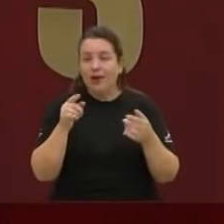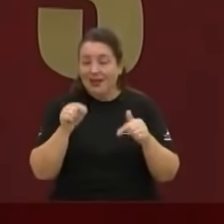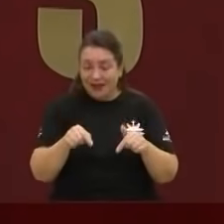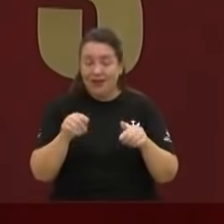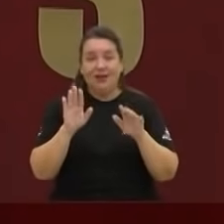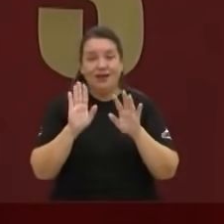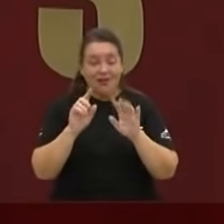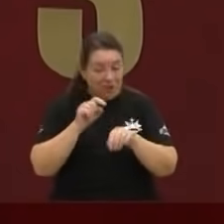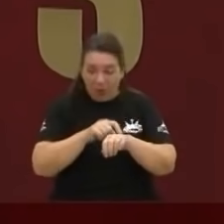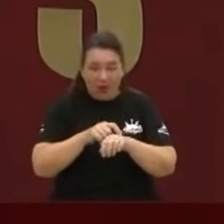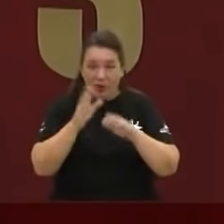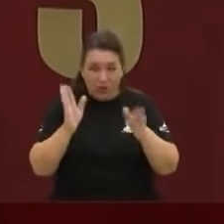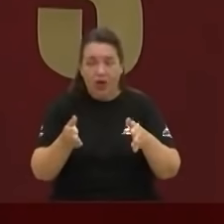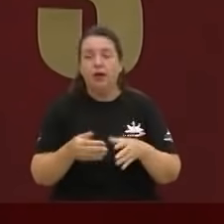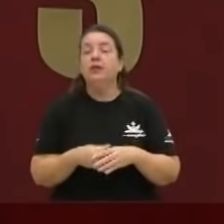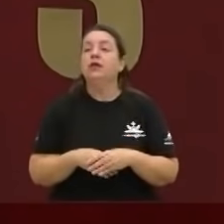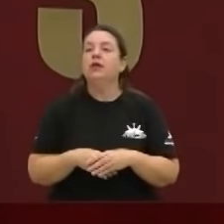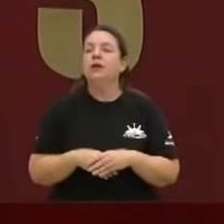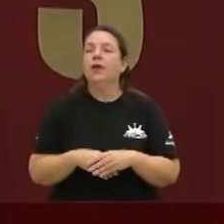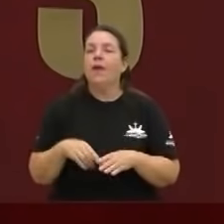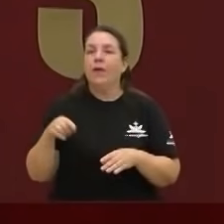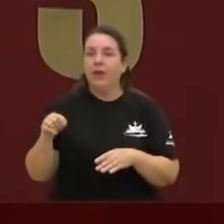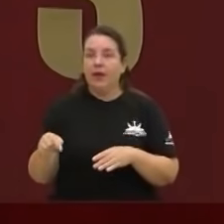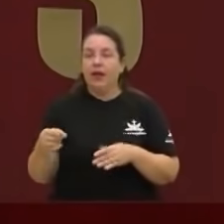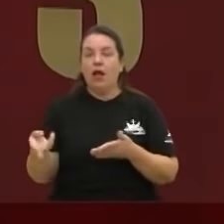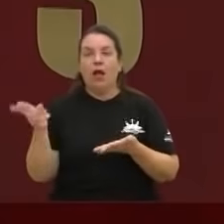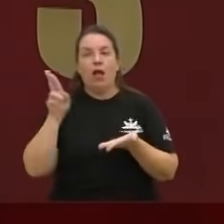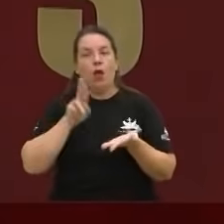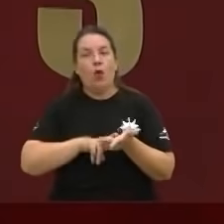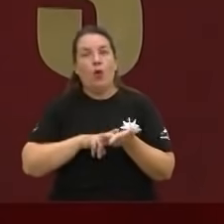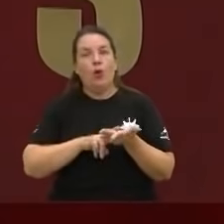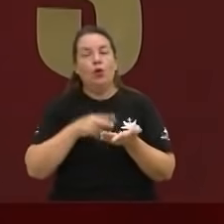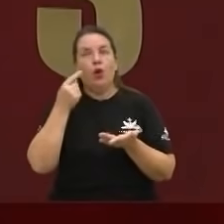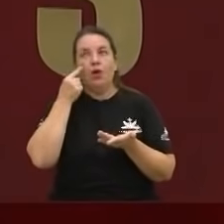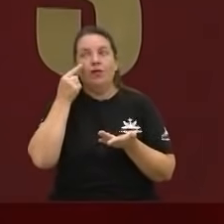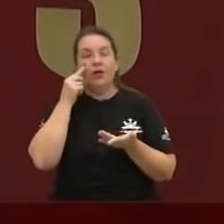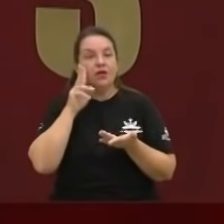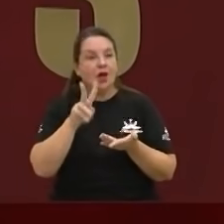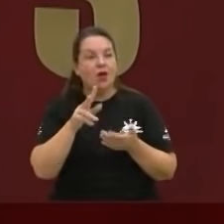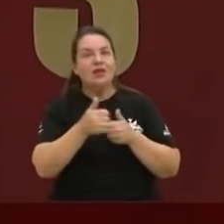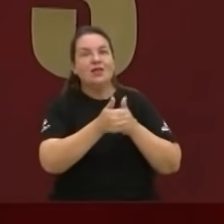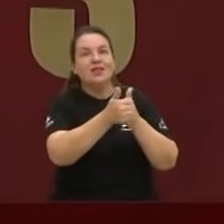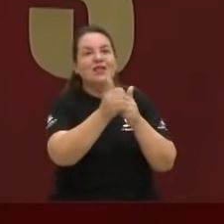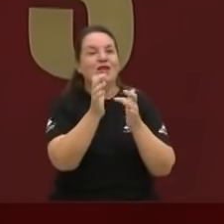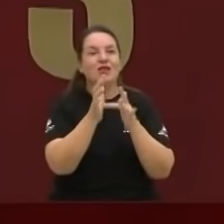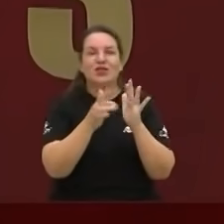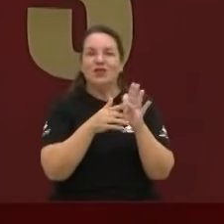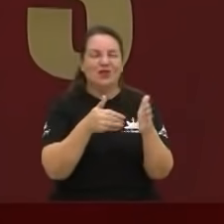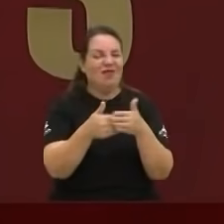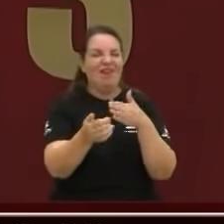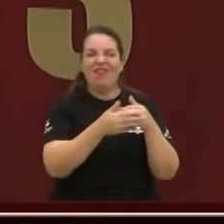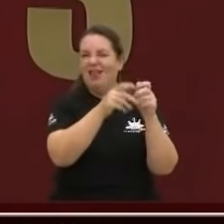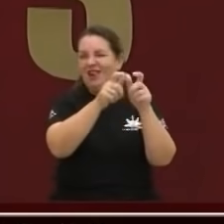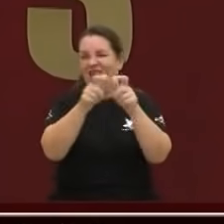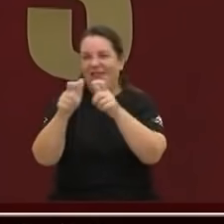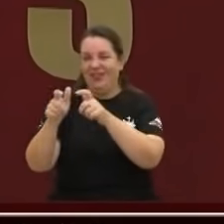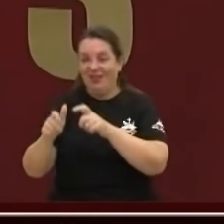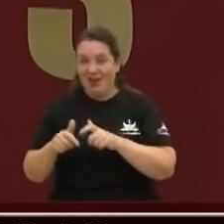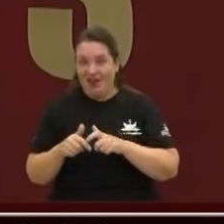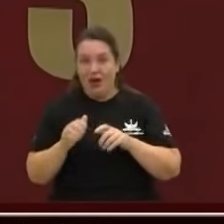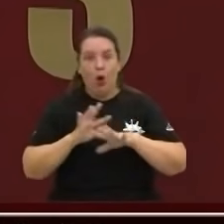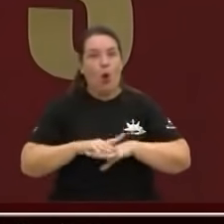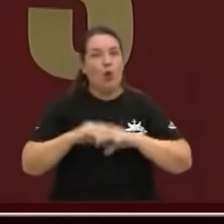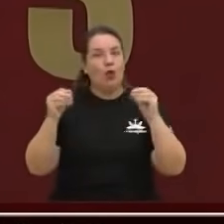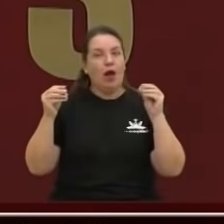naquela hora, ele recuperou a vista e seguia Jesus pelo caminho, curado